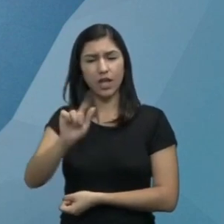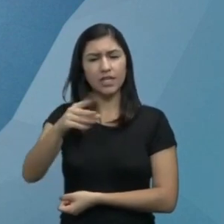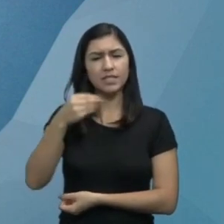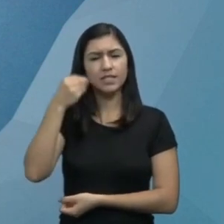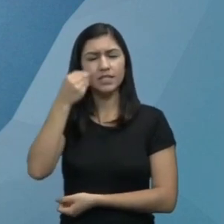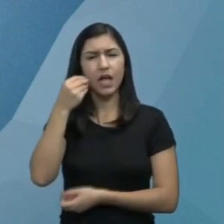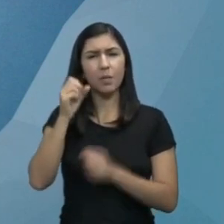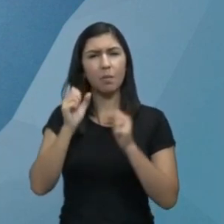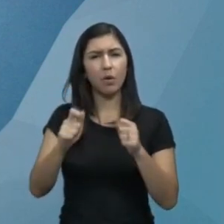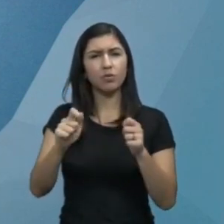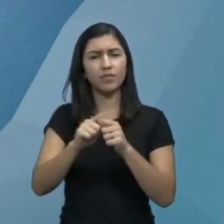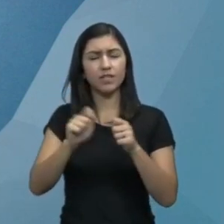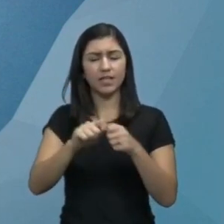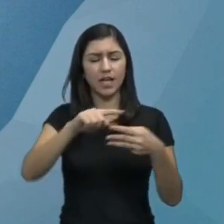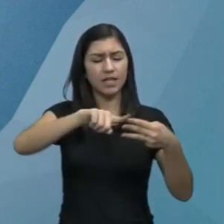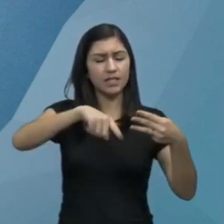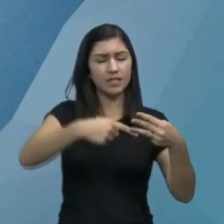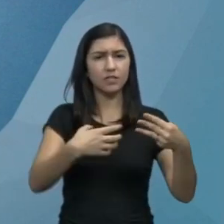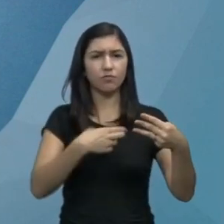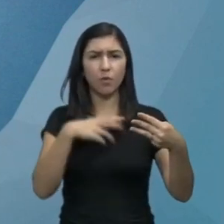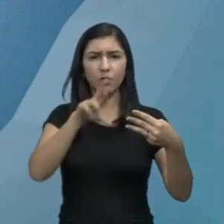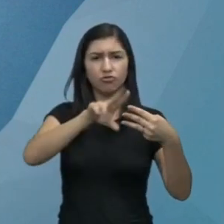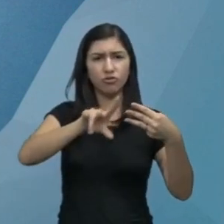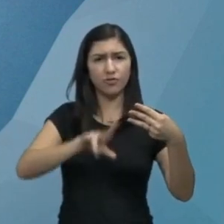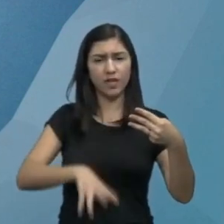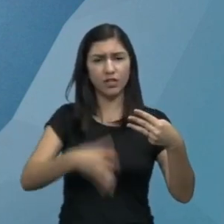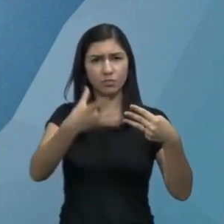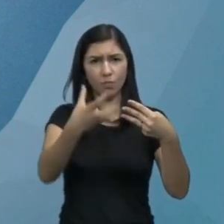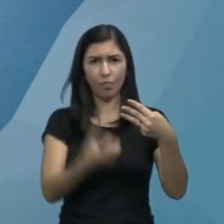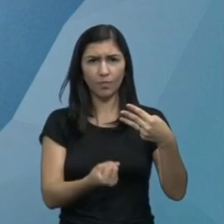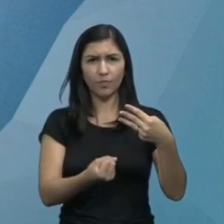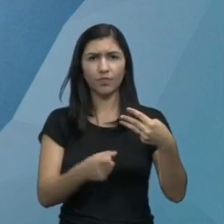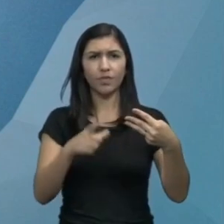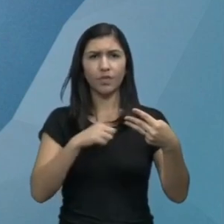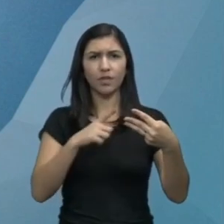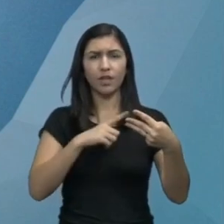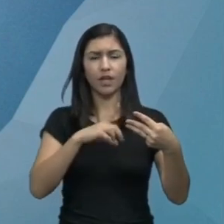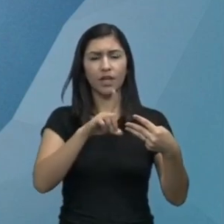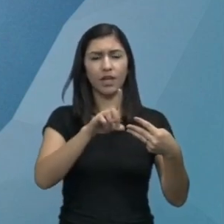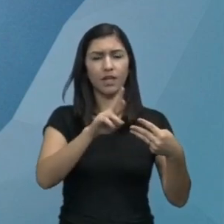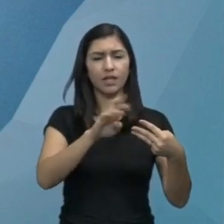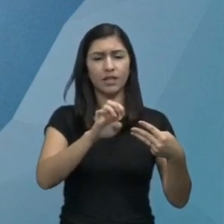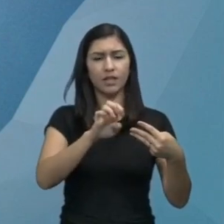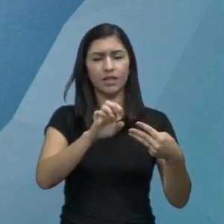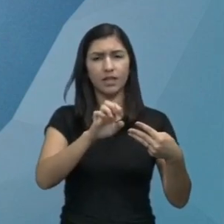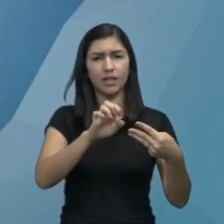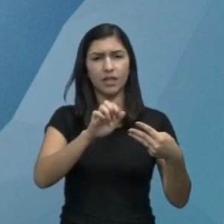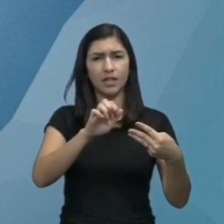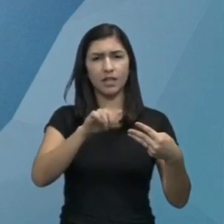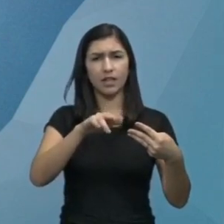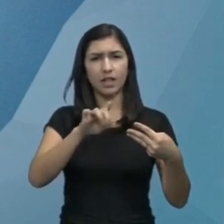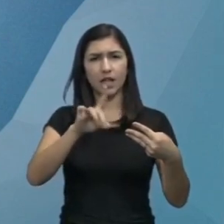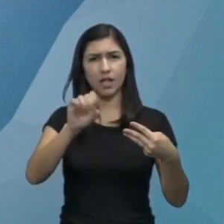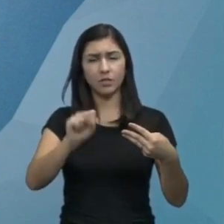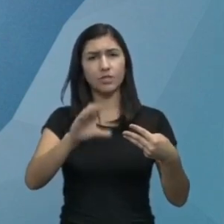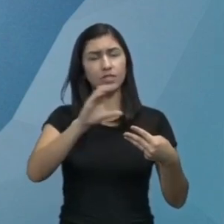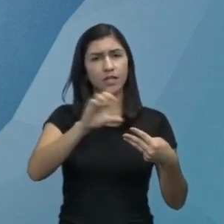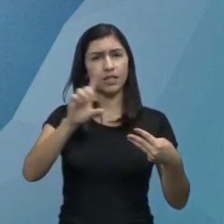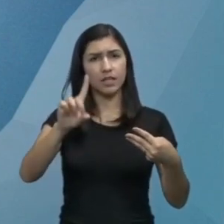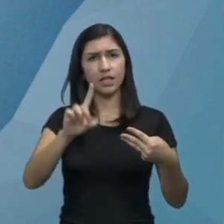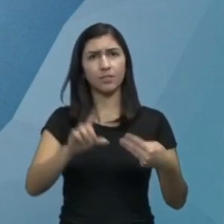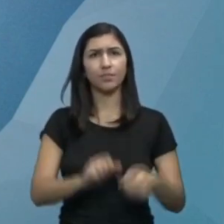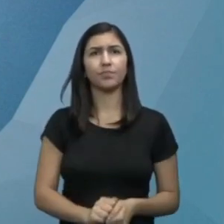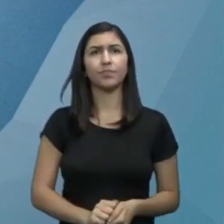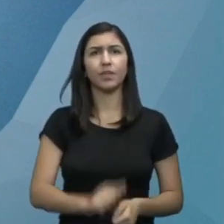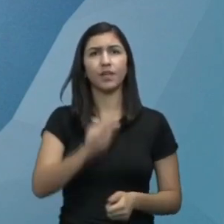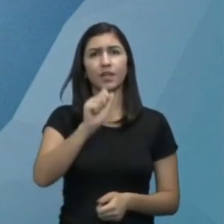ser executado com 3 condições diferentes de drenagem: ensaios drenados, ou CD, ensaios adensados